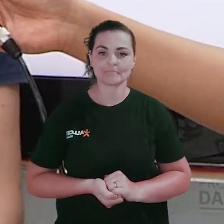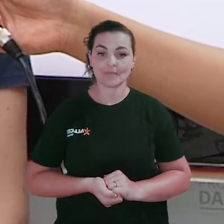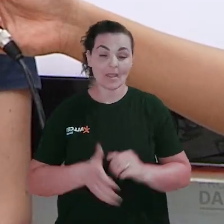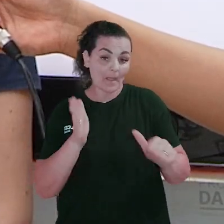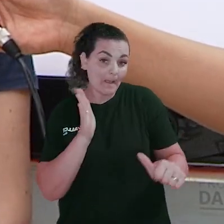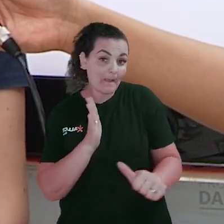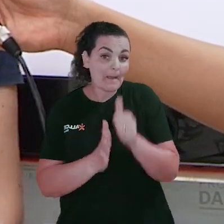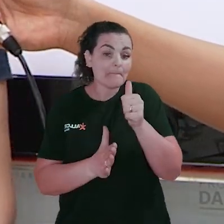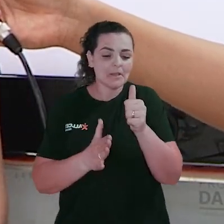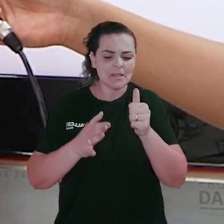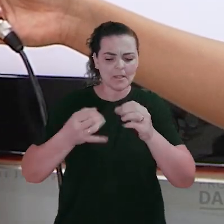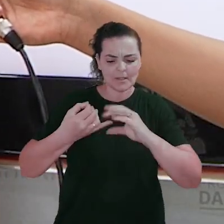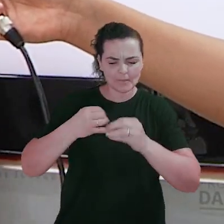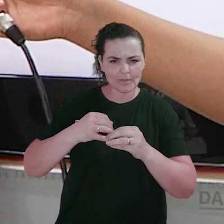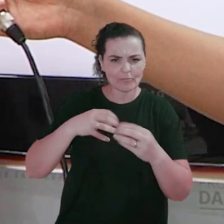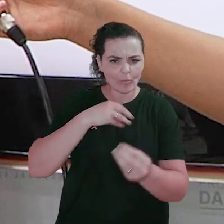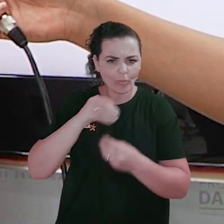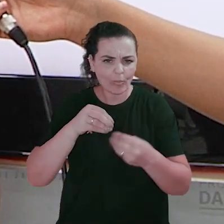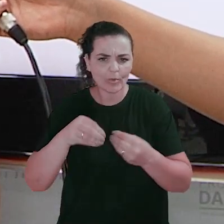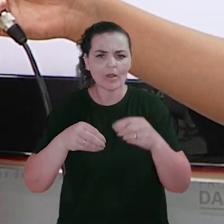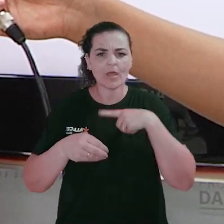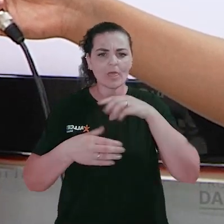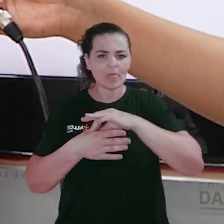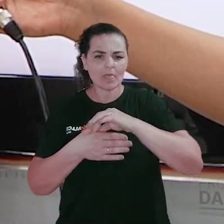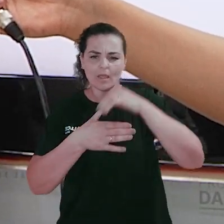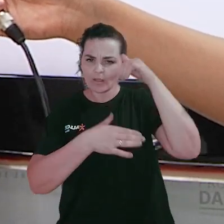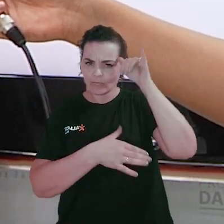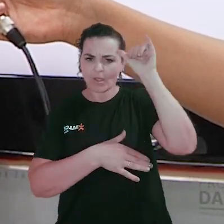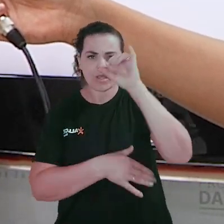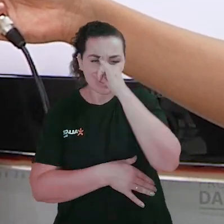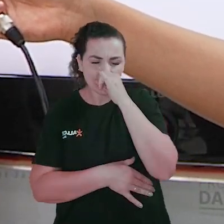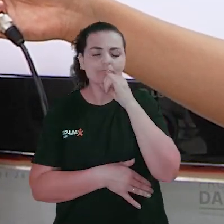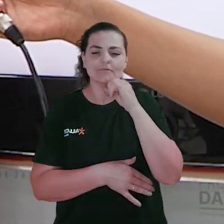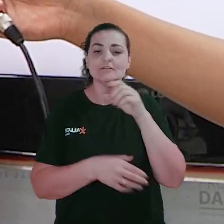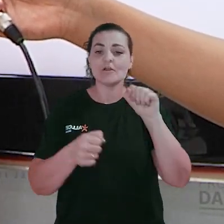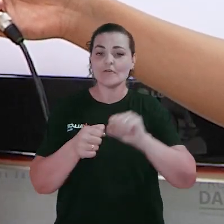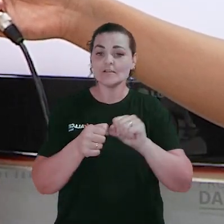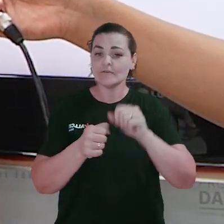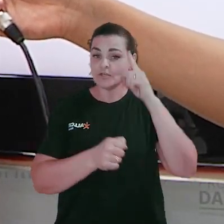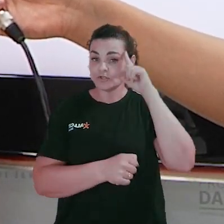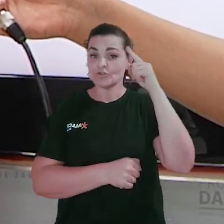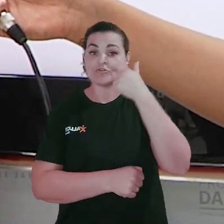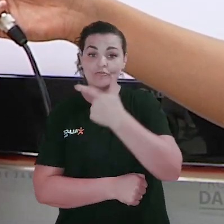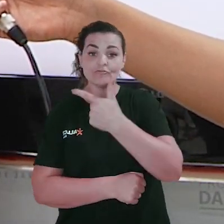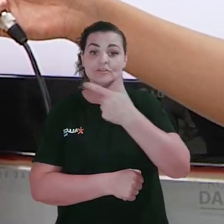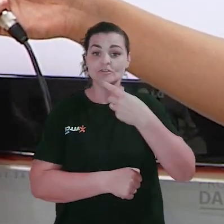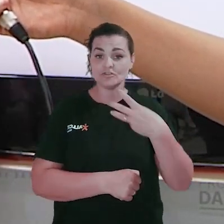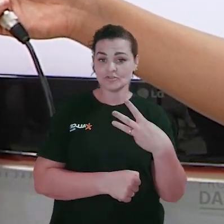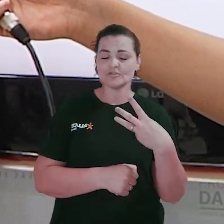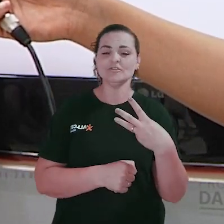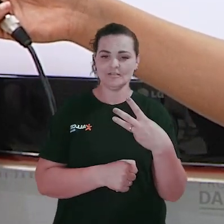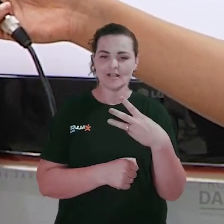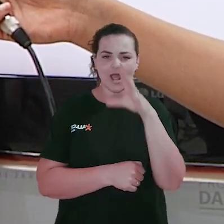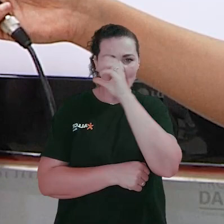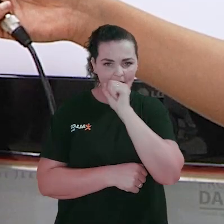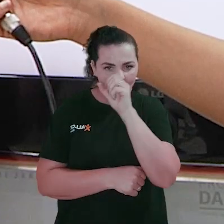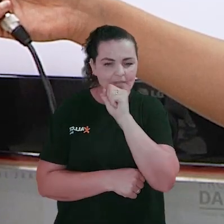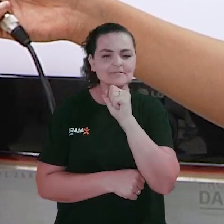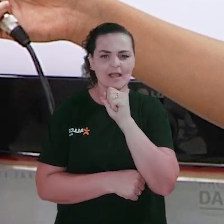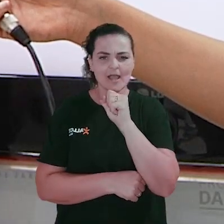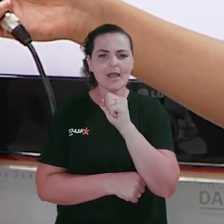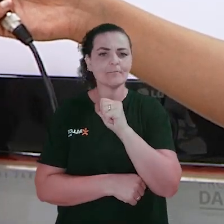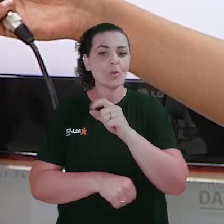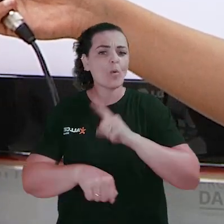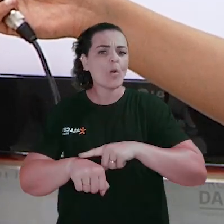a primeira feijoada do Rotary Vale do Itapocu acontece neste sábado, dia 23, das 11 horas até as 14 horas. Vai